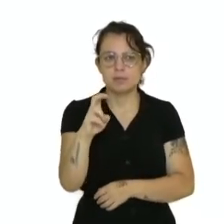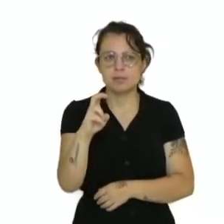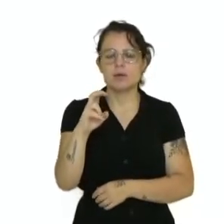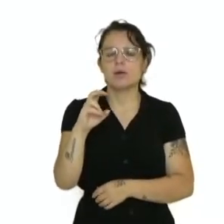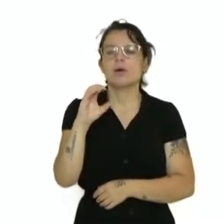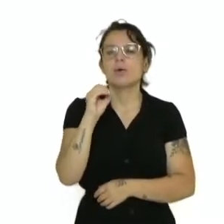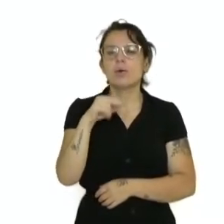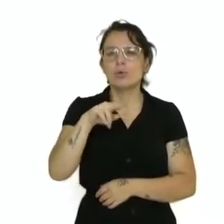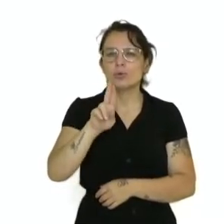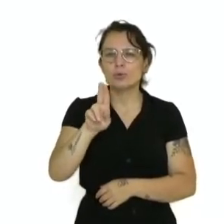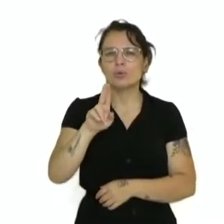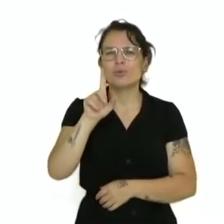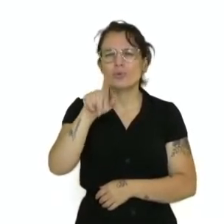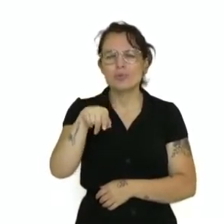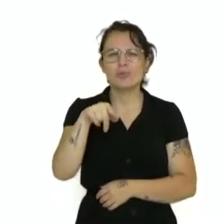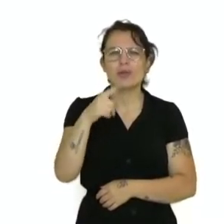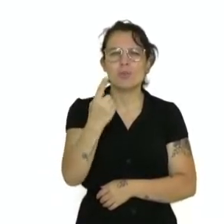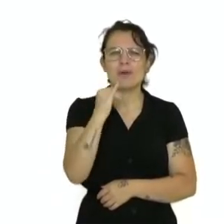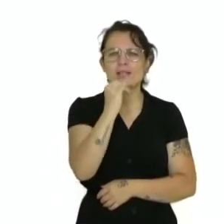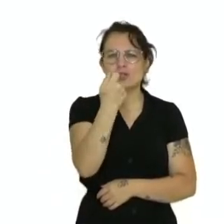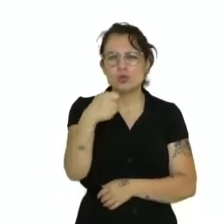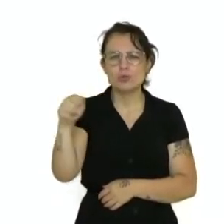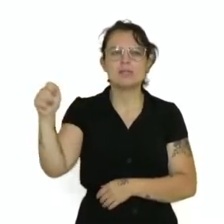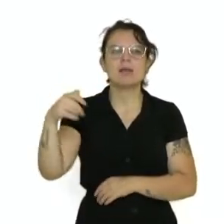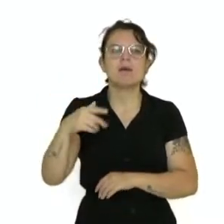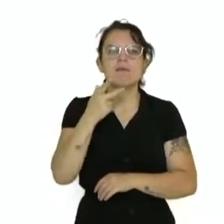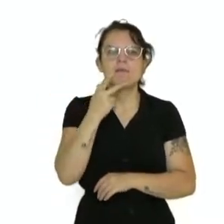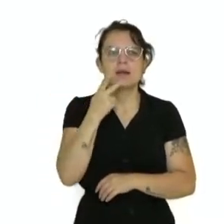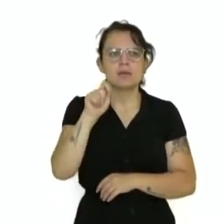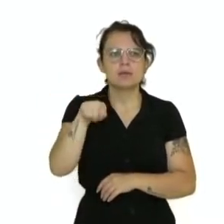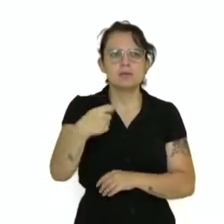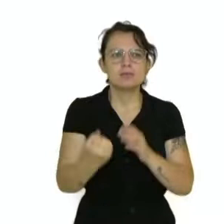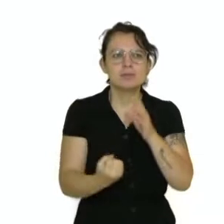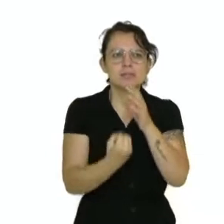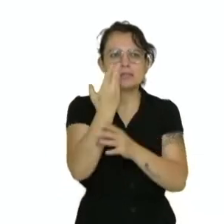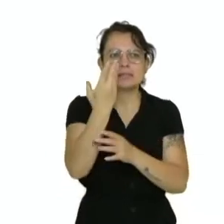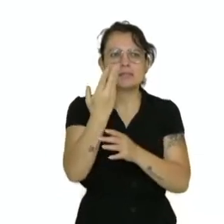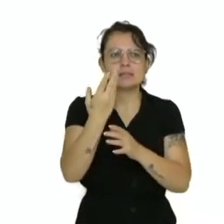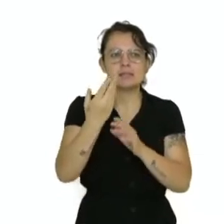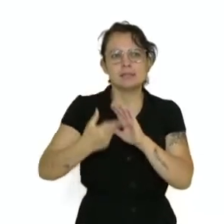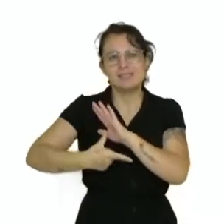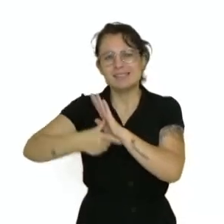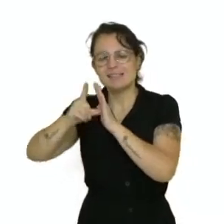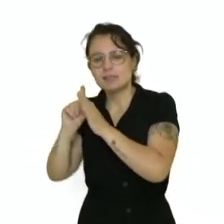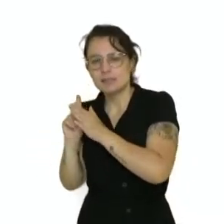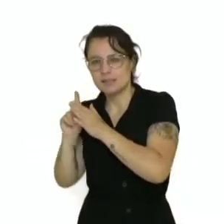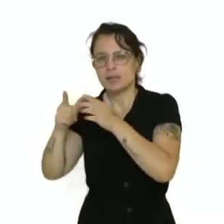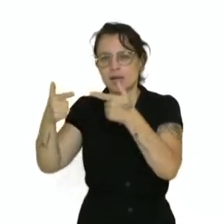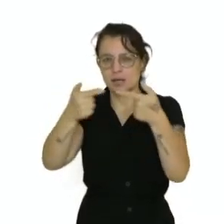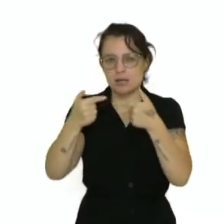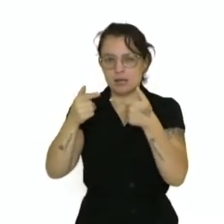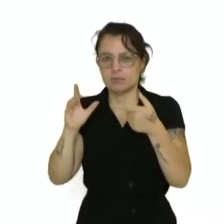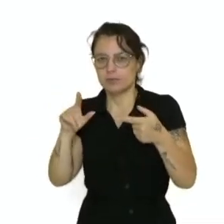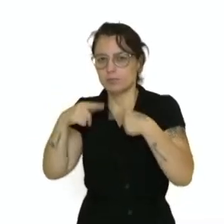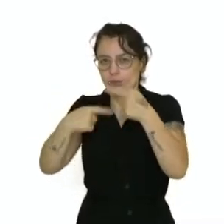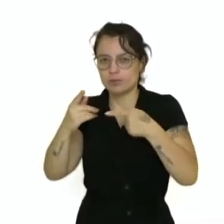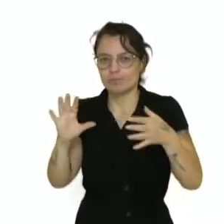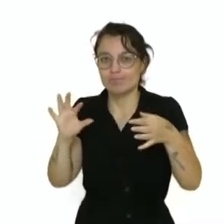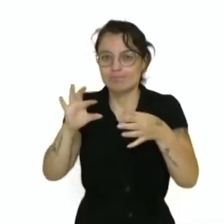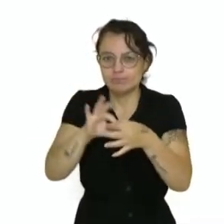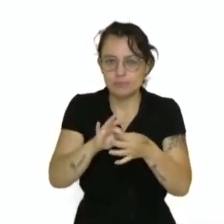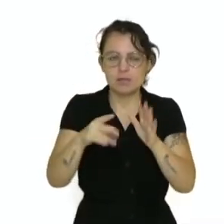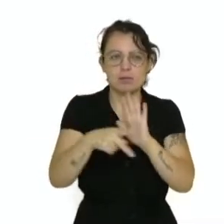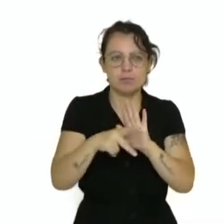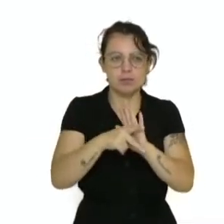instituição criada pelas mesmas nações envolvidas no horror das 2 primeiras guerras mundiais. Em